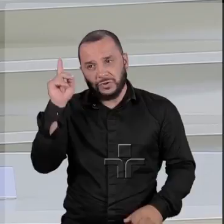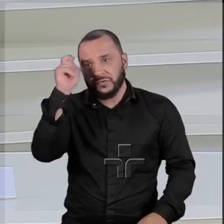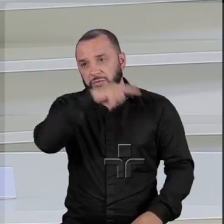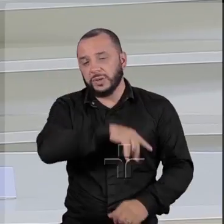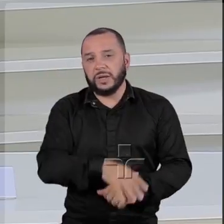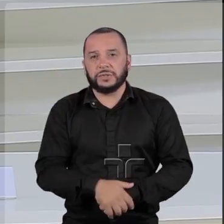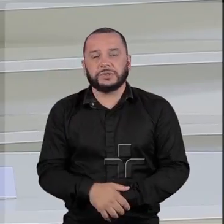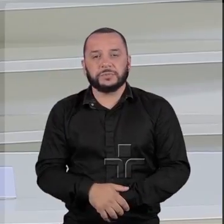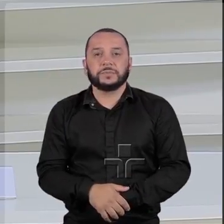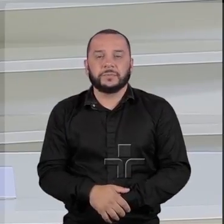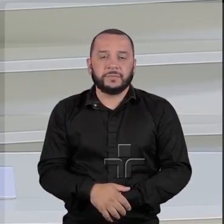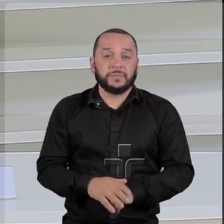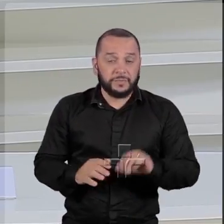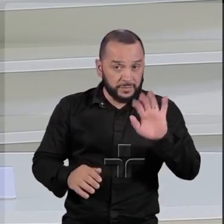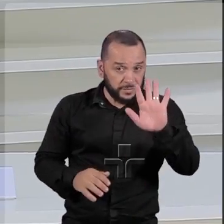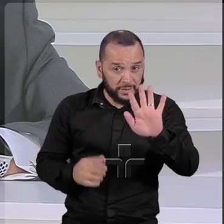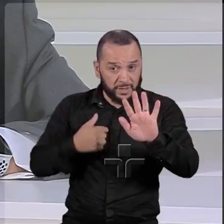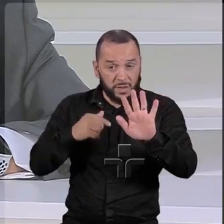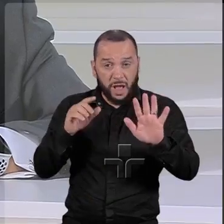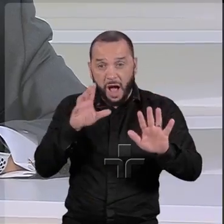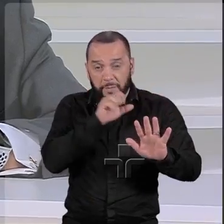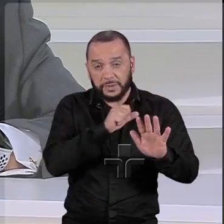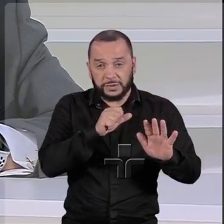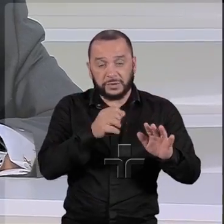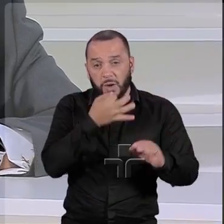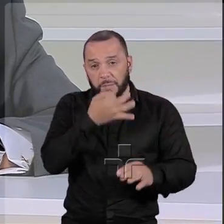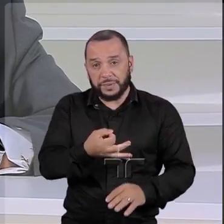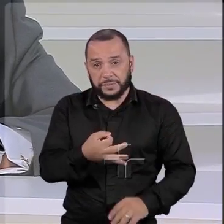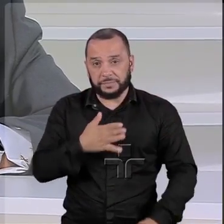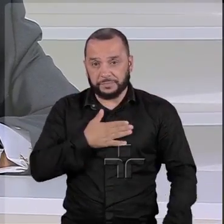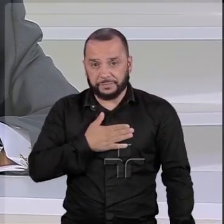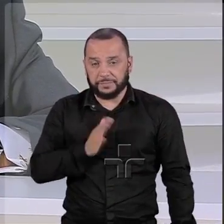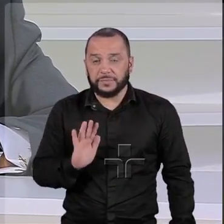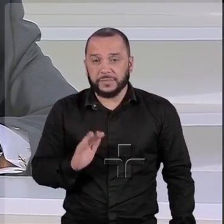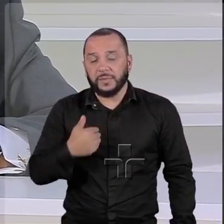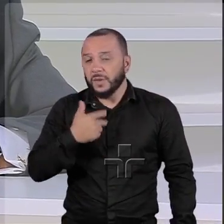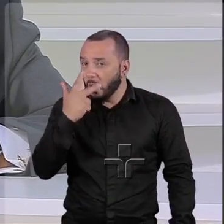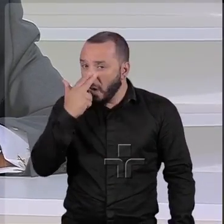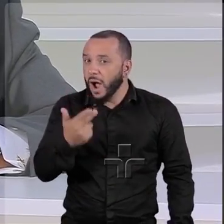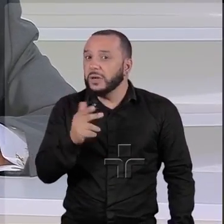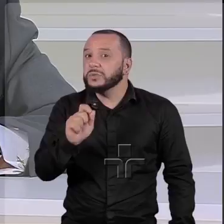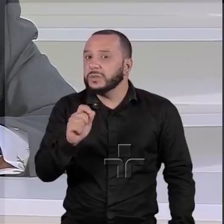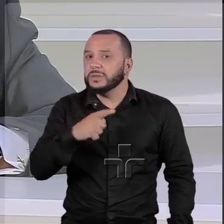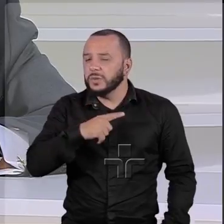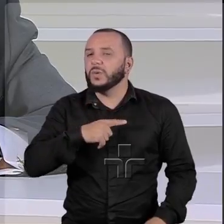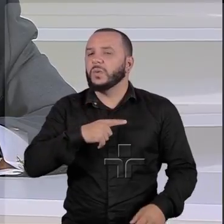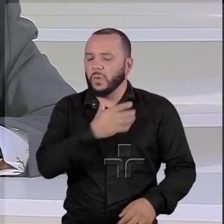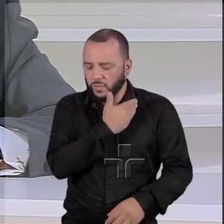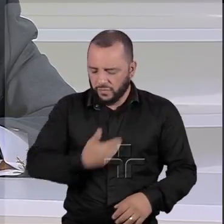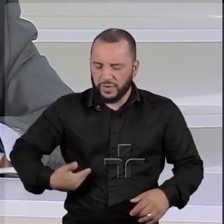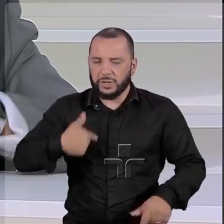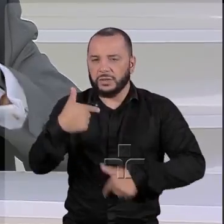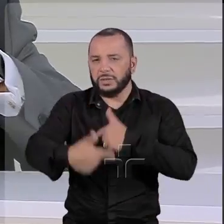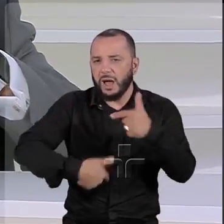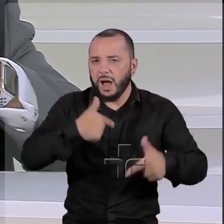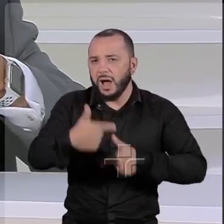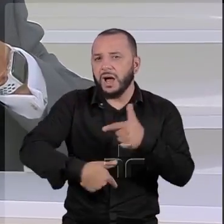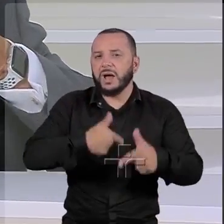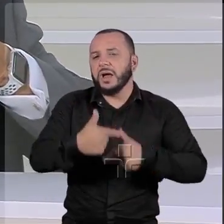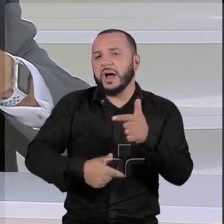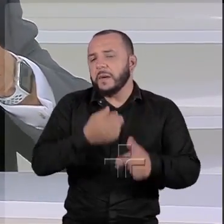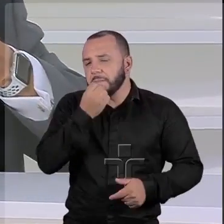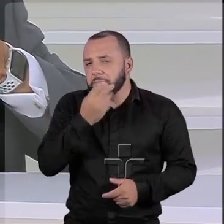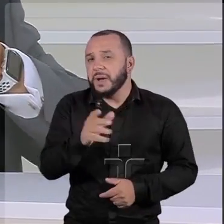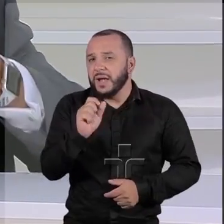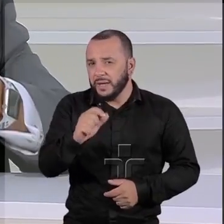acho isso. Eu acho que, só para concluir aqui, eu acho que o governo vai ter que trabalhar muito bem para atacar